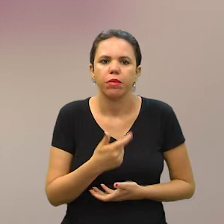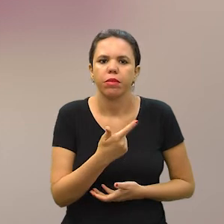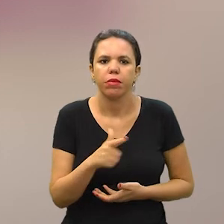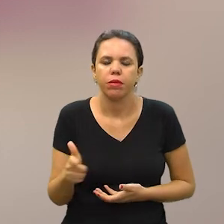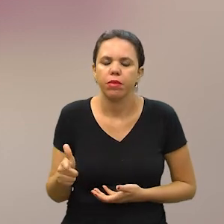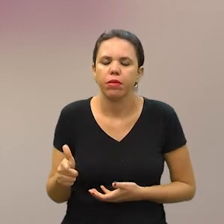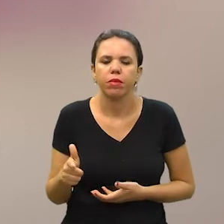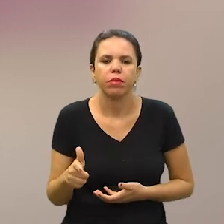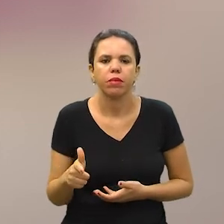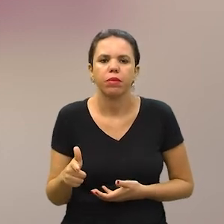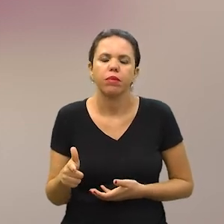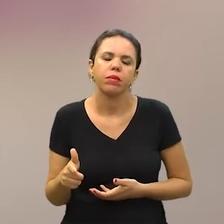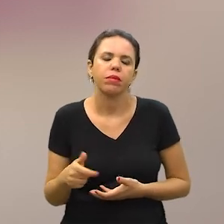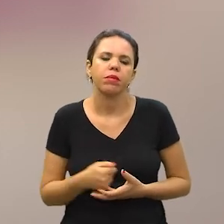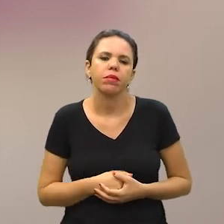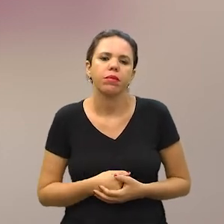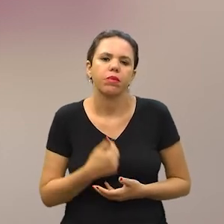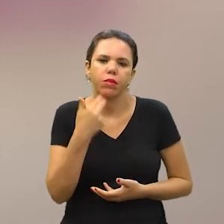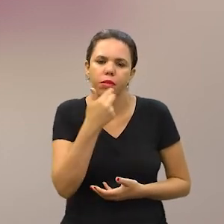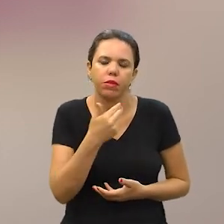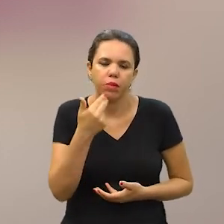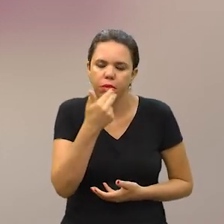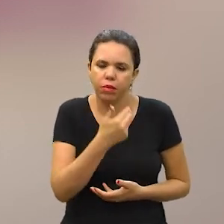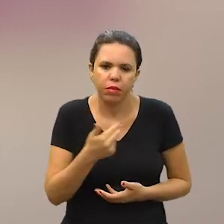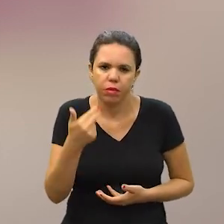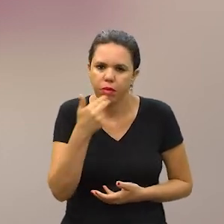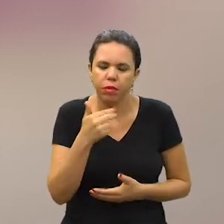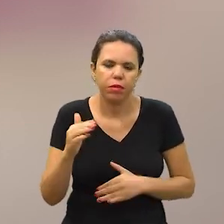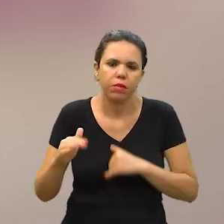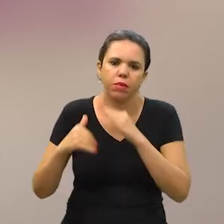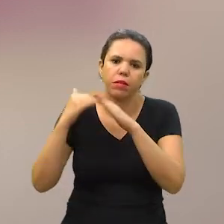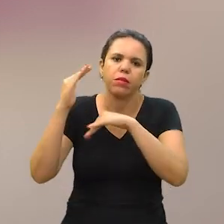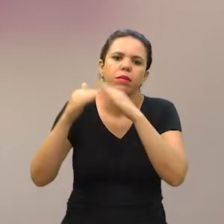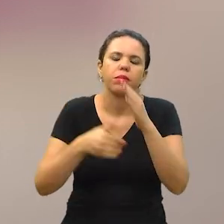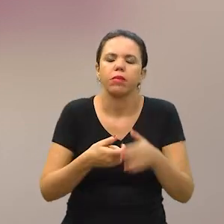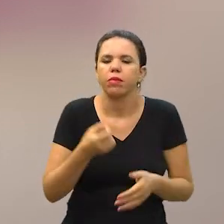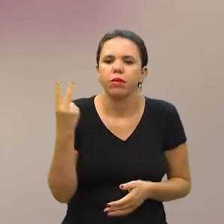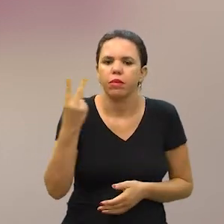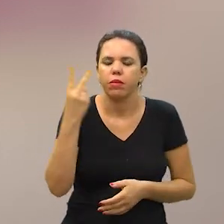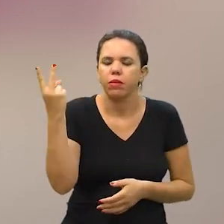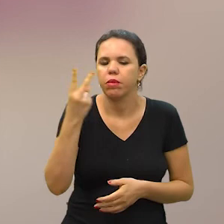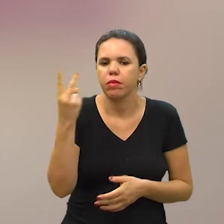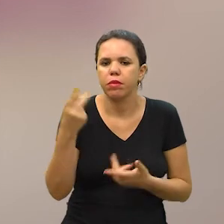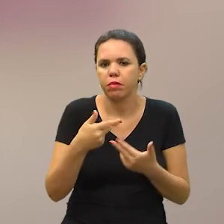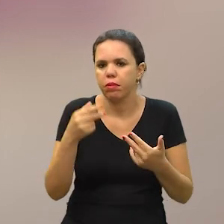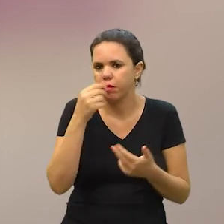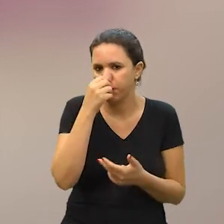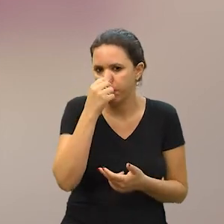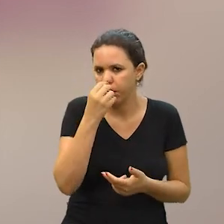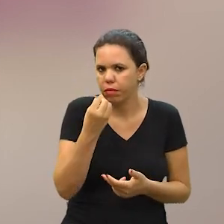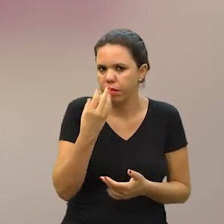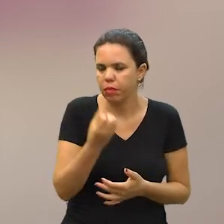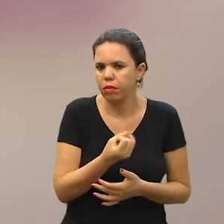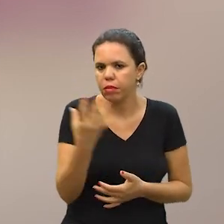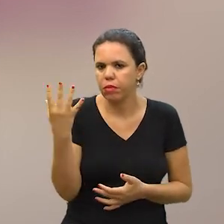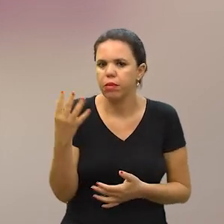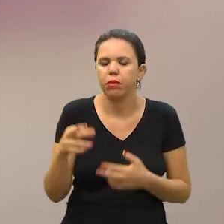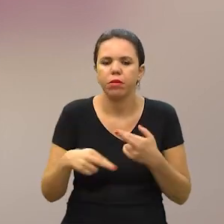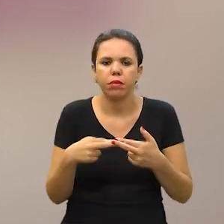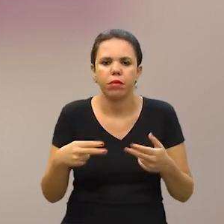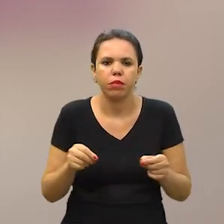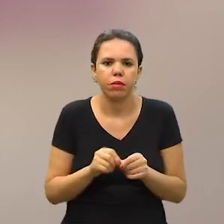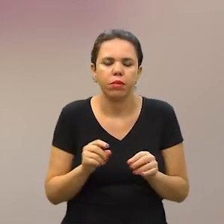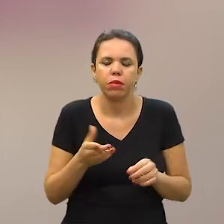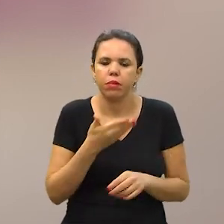não ter uma privação, uma ausência de nutrientes fundamentais para o desenvolvimento, seja vitaminas, minerais, né? um bom aporte calórico, mas